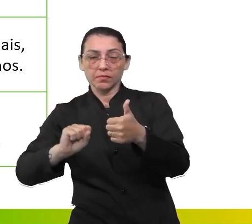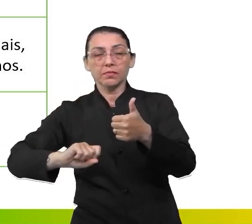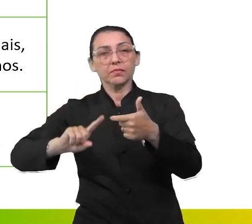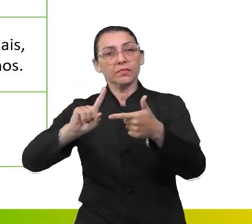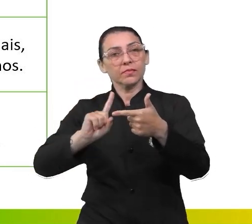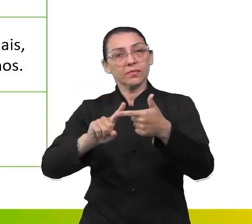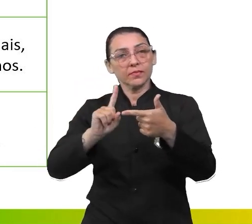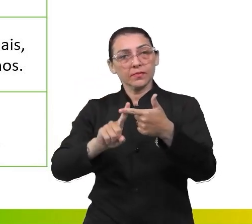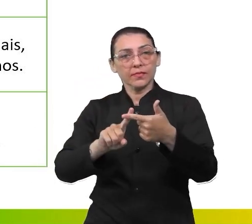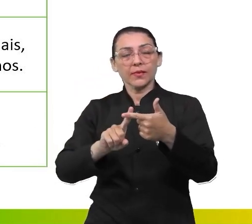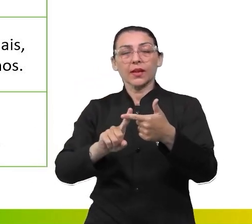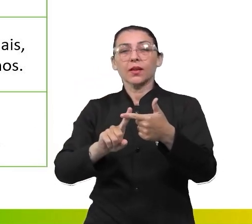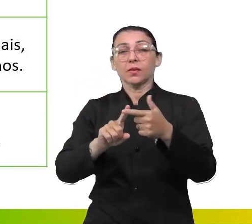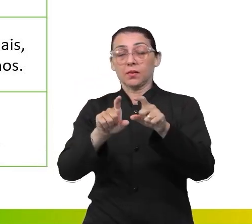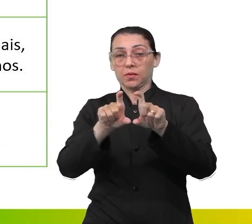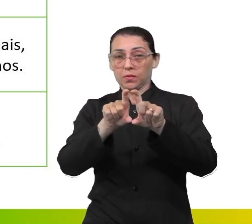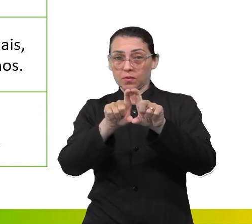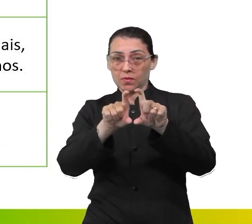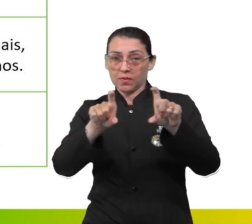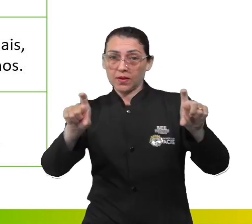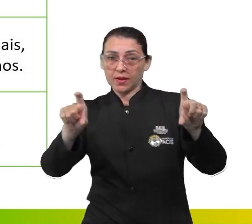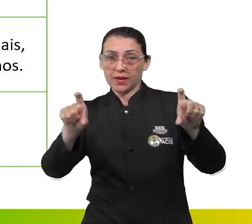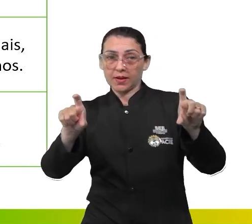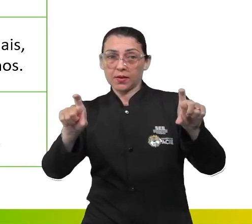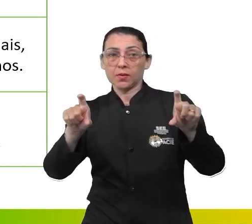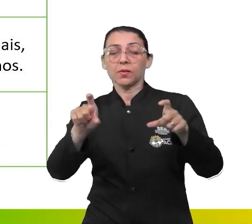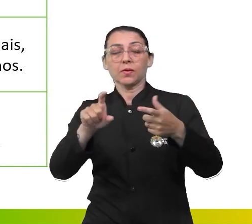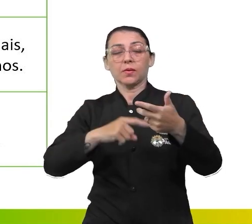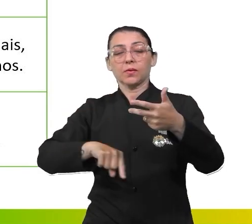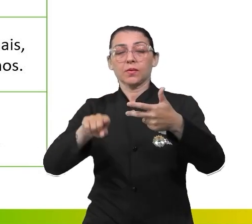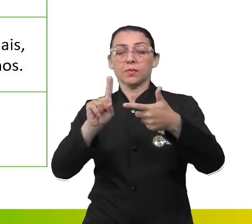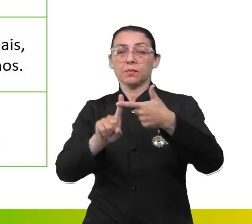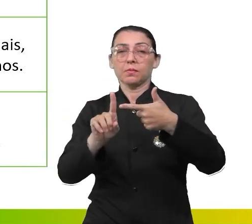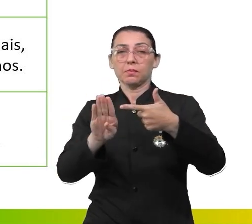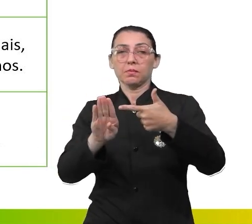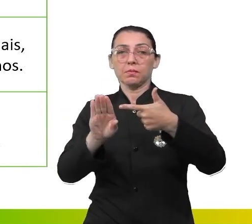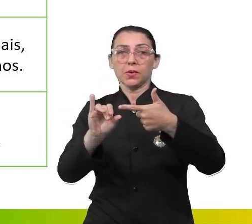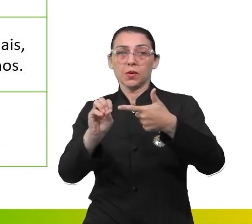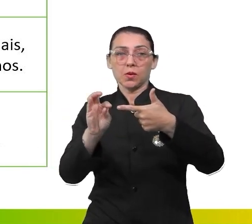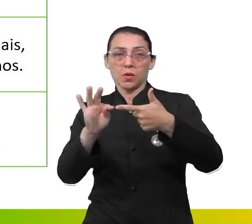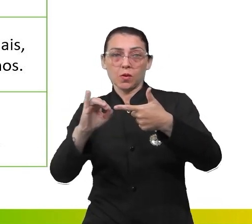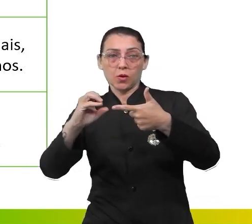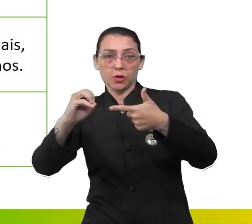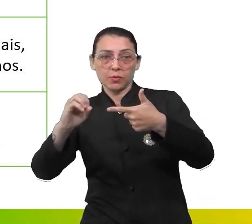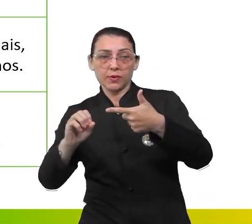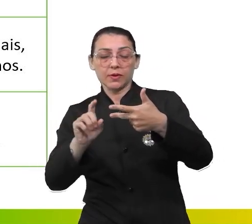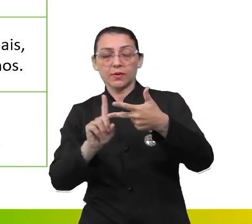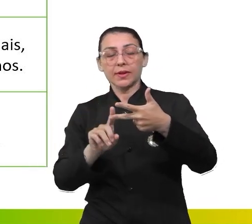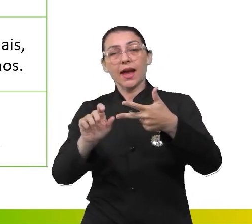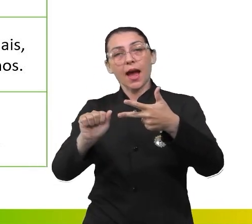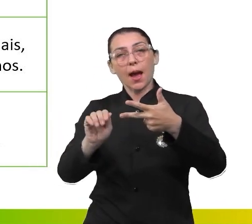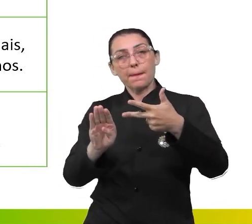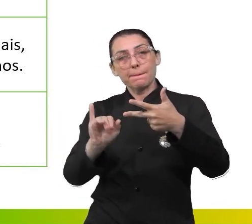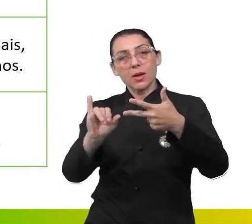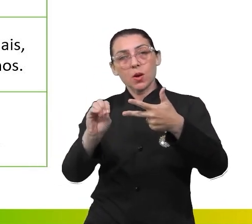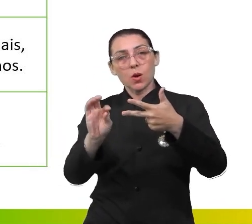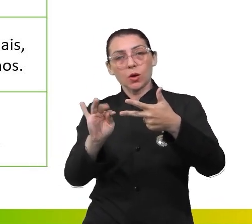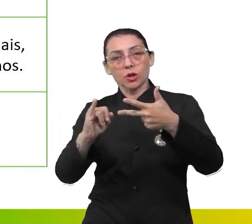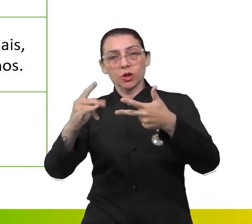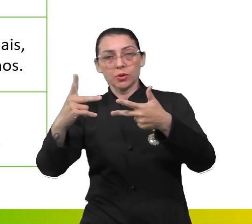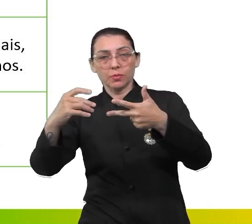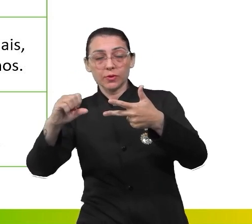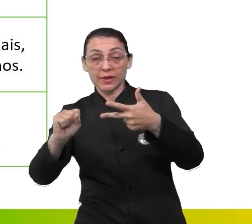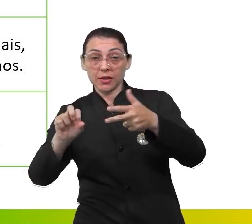físicos, conforme está aqui no quadro, aspectos bióticos e os aspectos abióticos. A gente vai ver que são